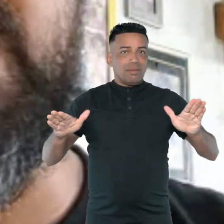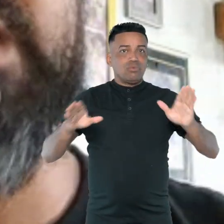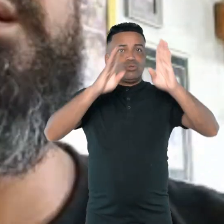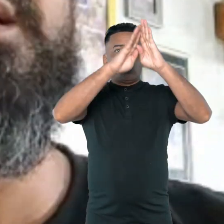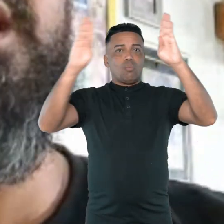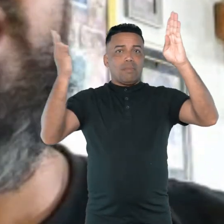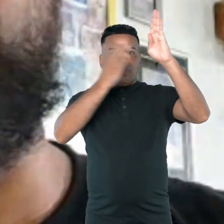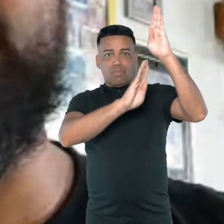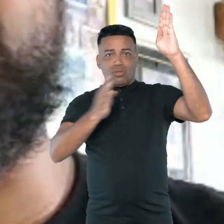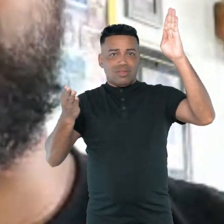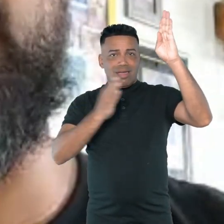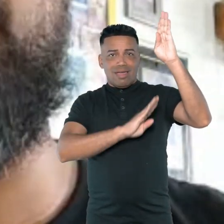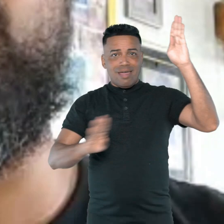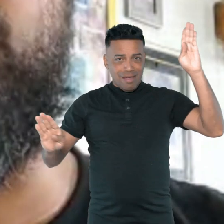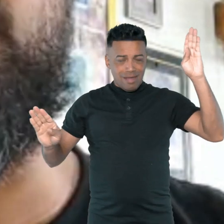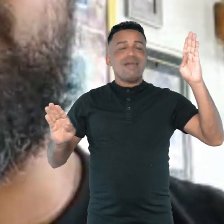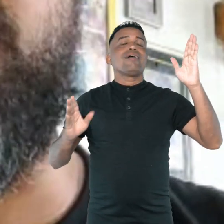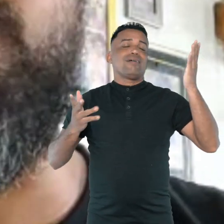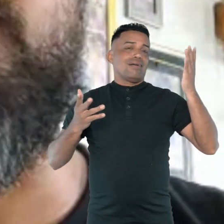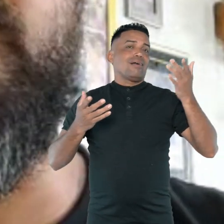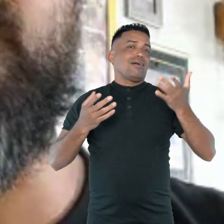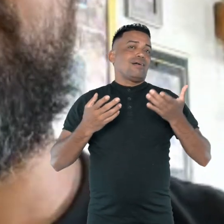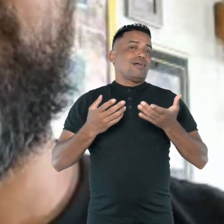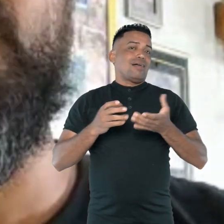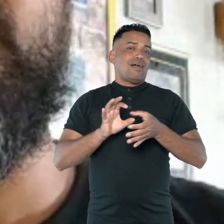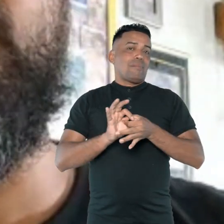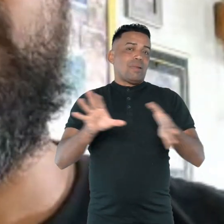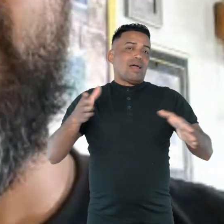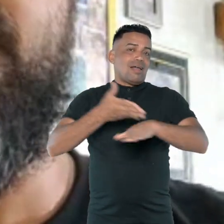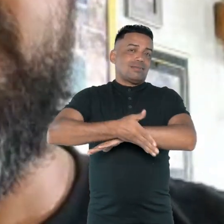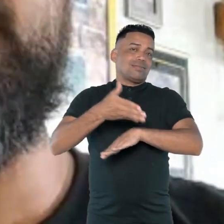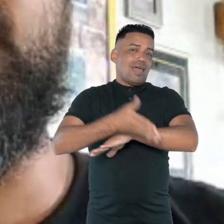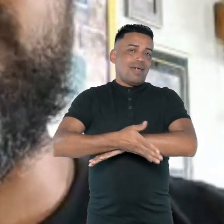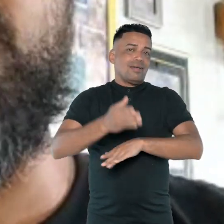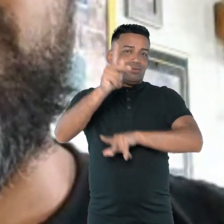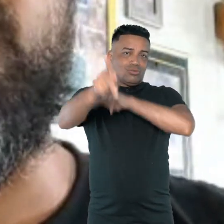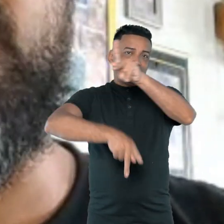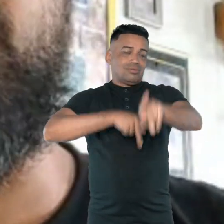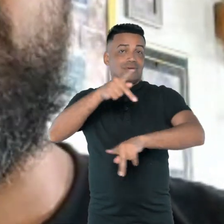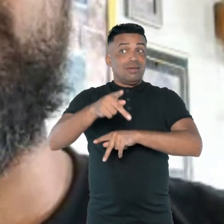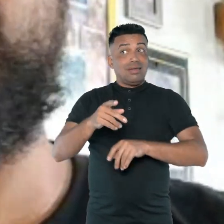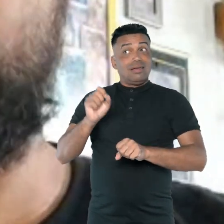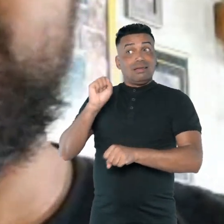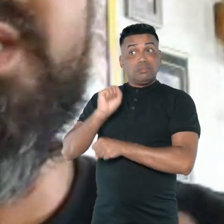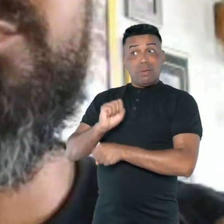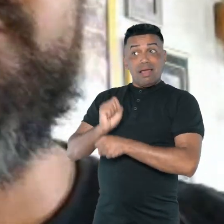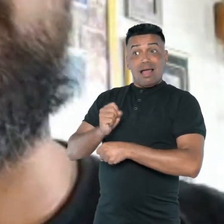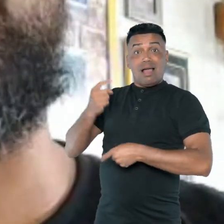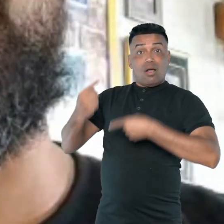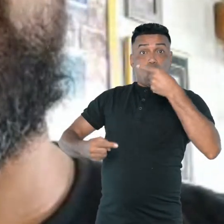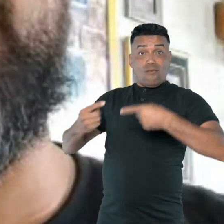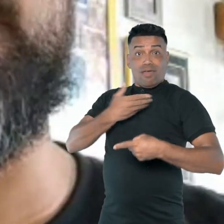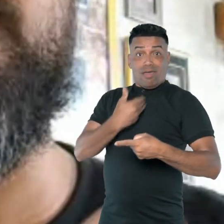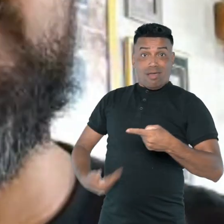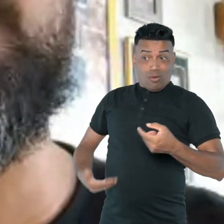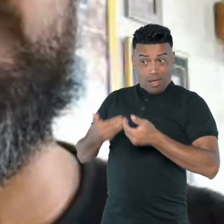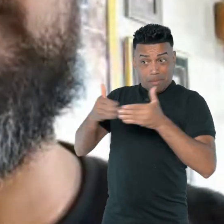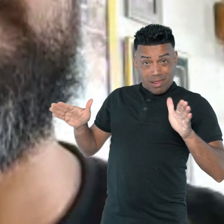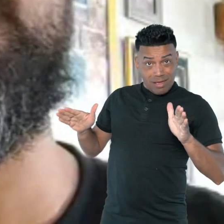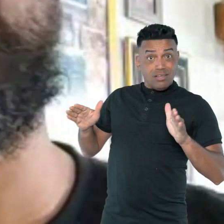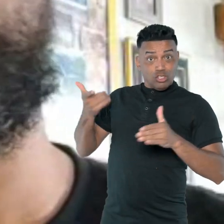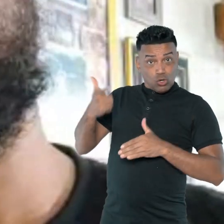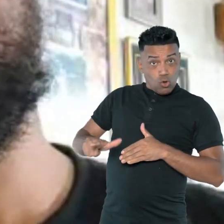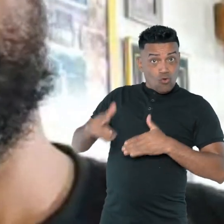biblioteca comunitária, ao invés de esperar do poder público, né, que reabrisse a nossa biblioteca pública, nós mesmos fomos lá, arregaçamos